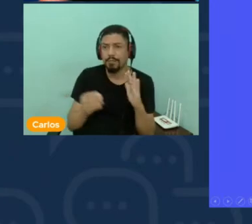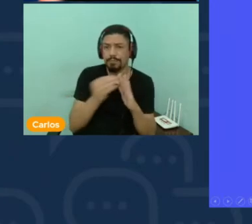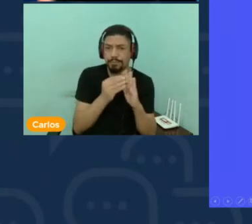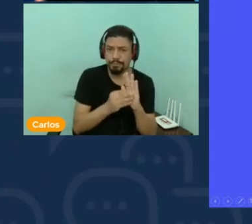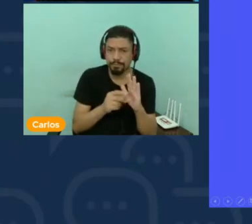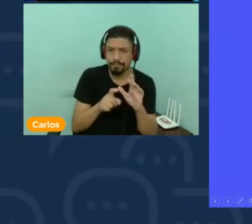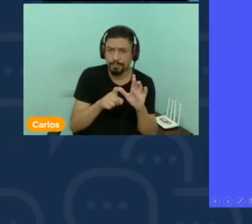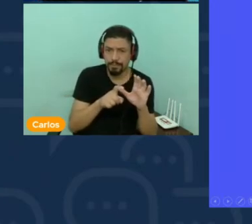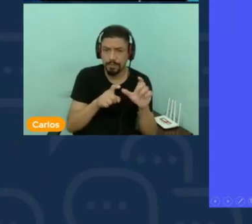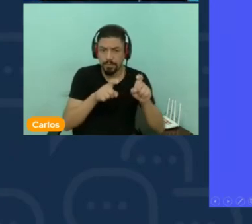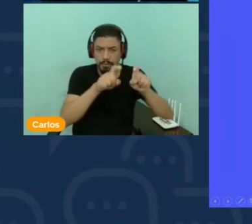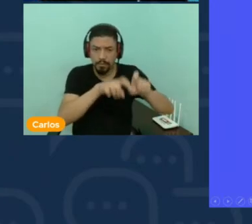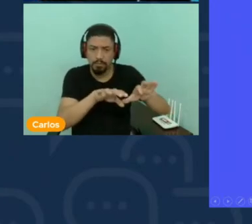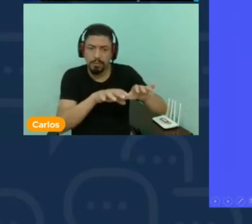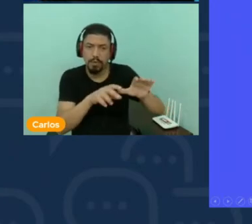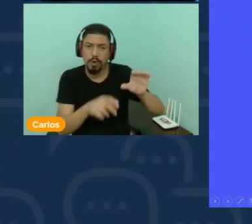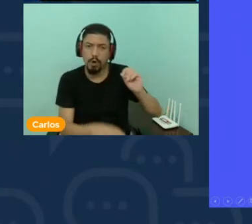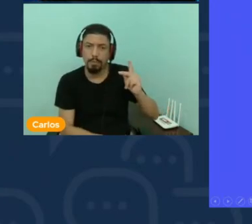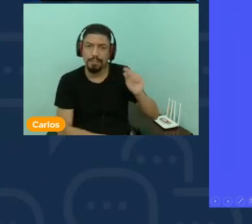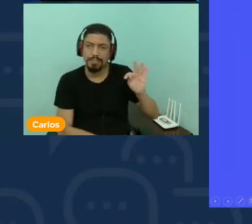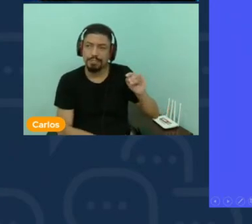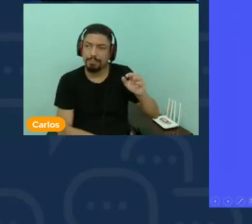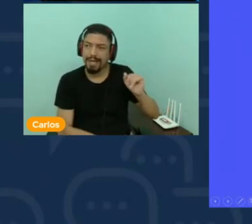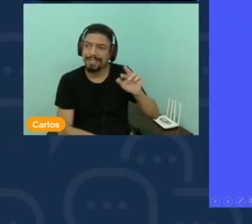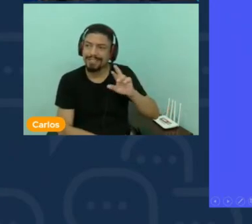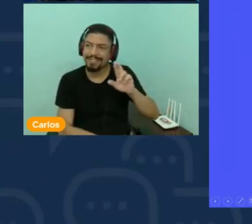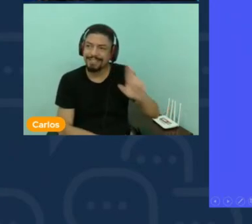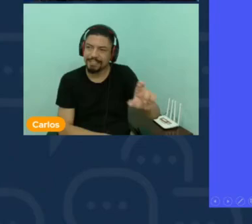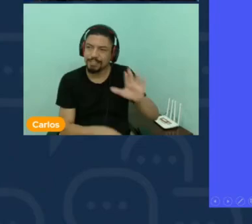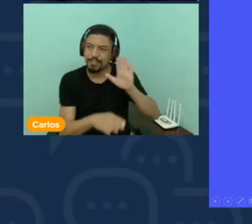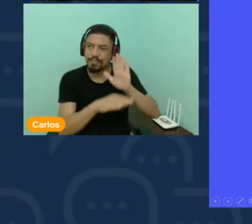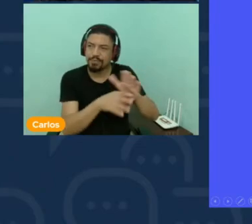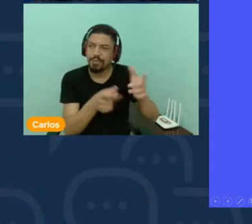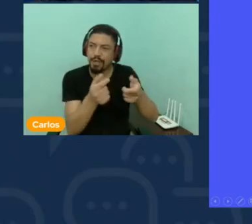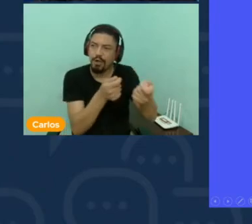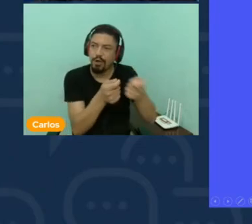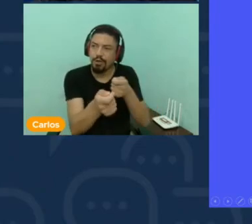Computer Optimizer ele pode ajudar você a economizar em até